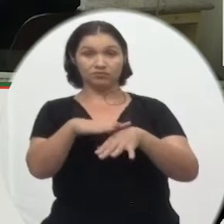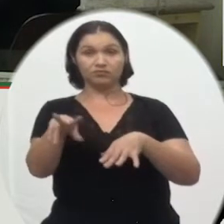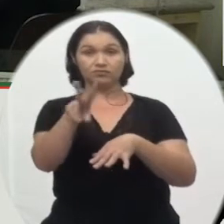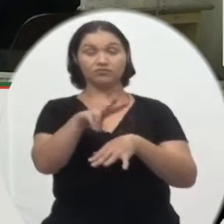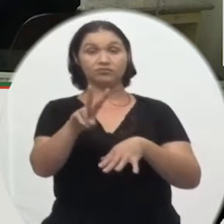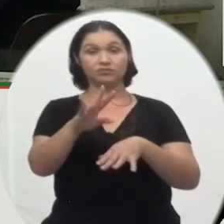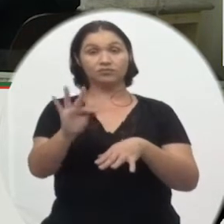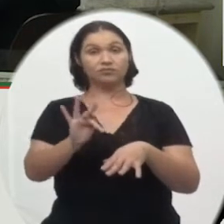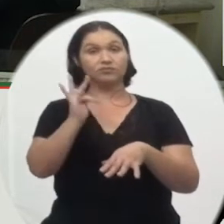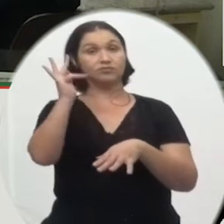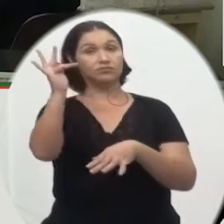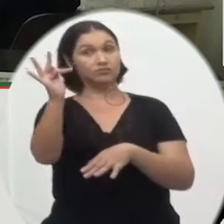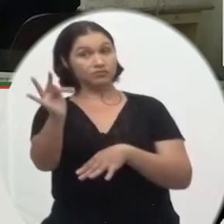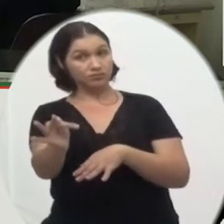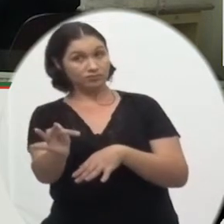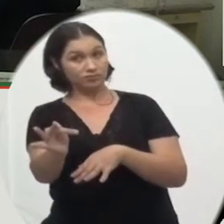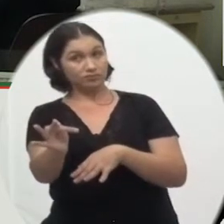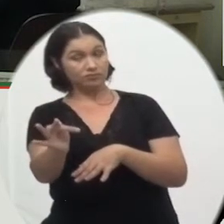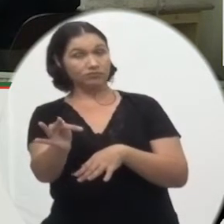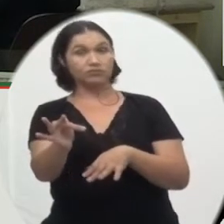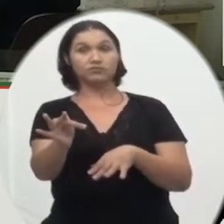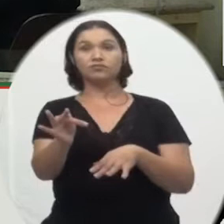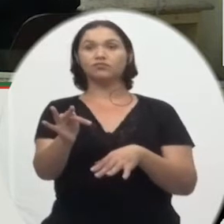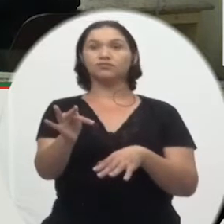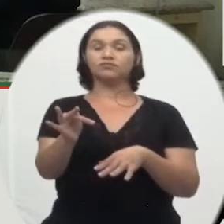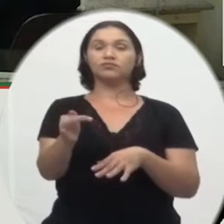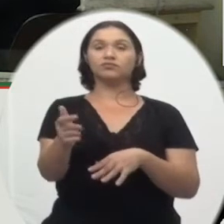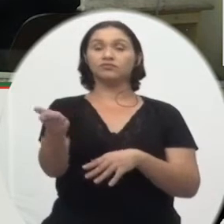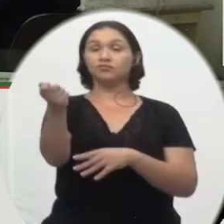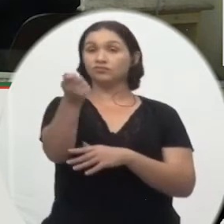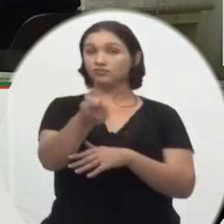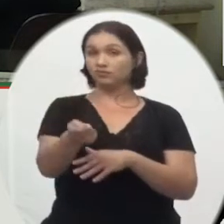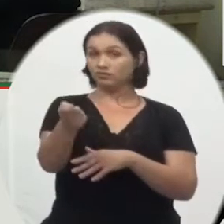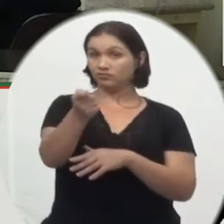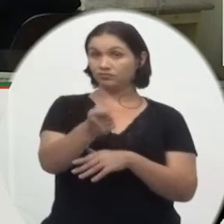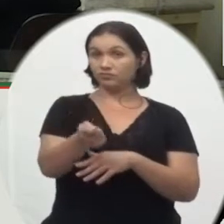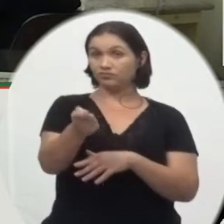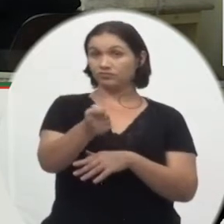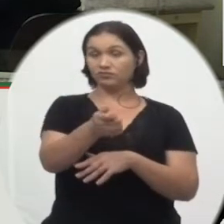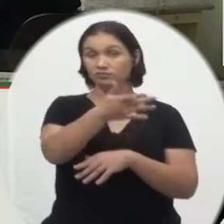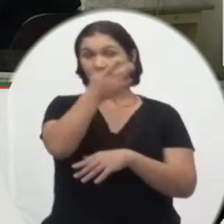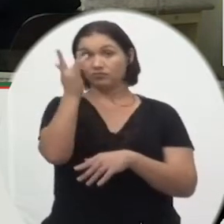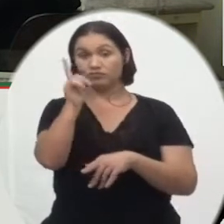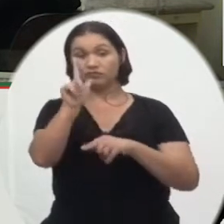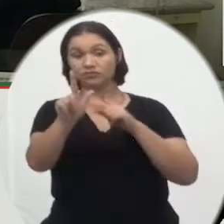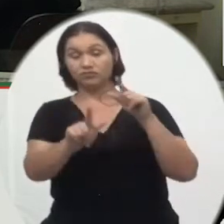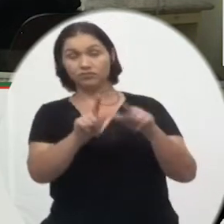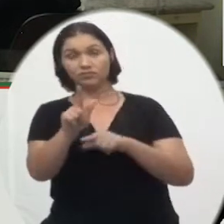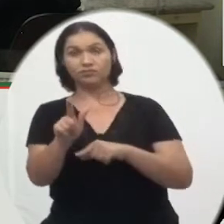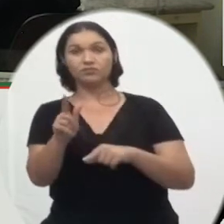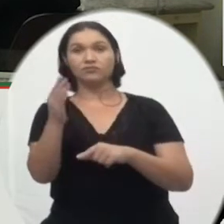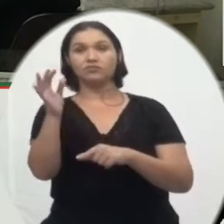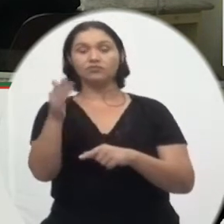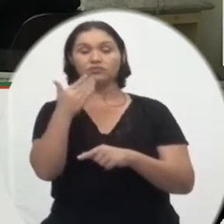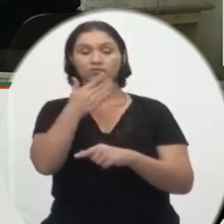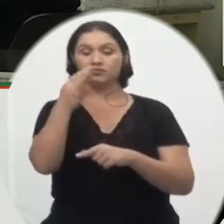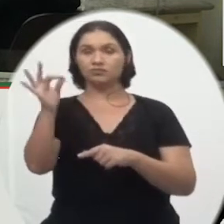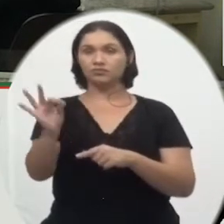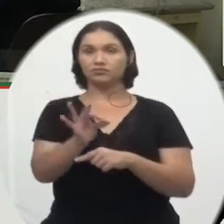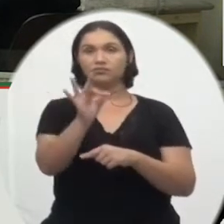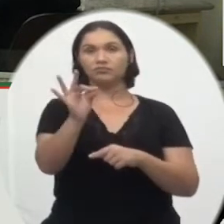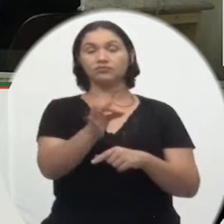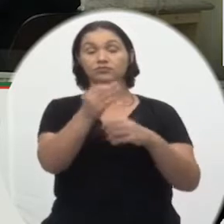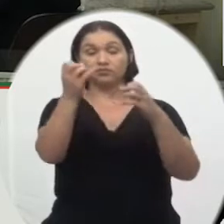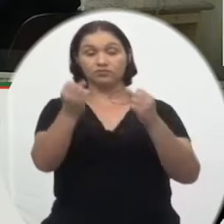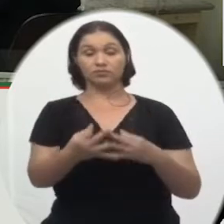frente, pedir o tempo dos vereadores para que as associações dos produtores possam vir aqui fazer uma exposição dos